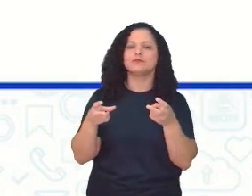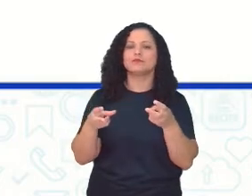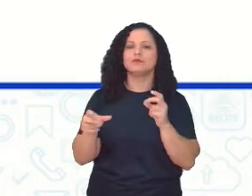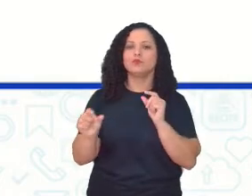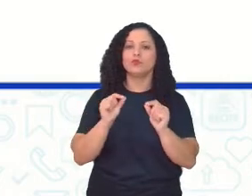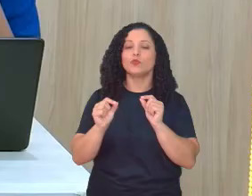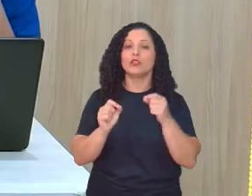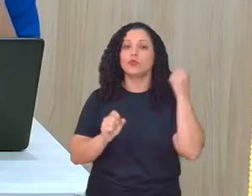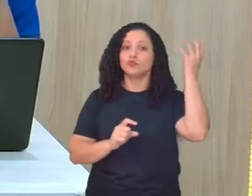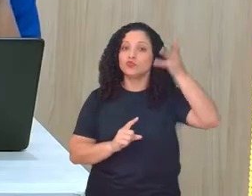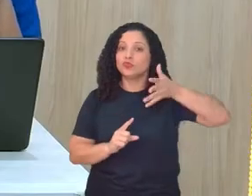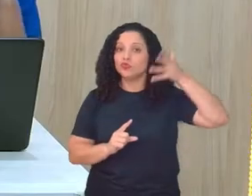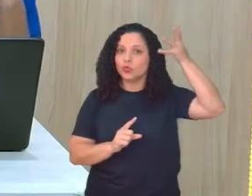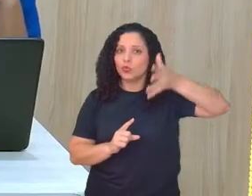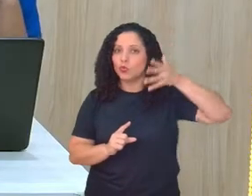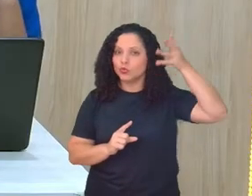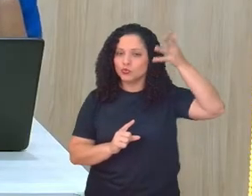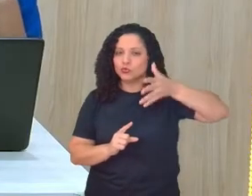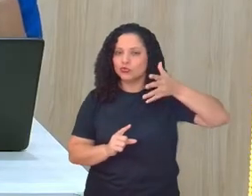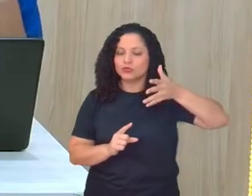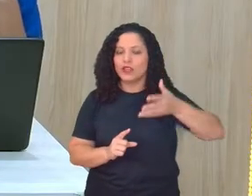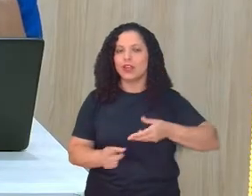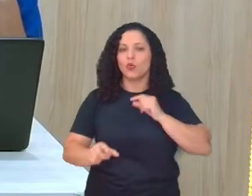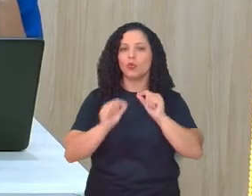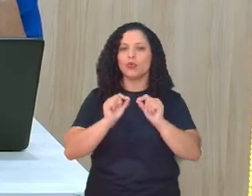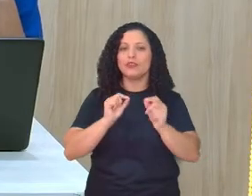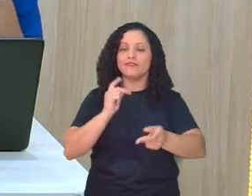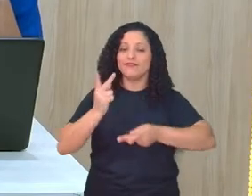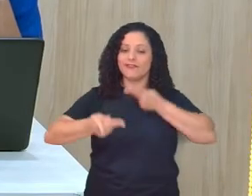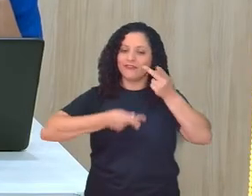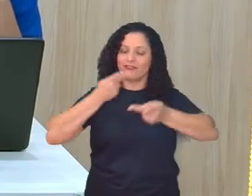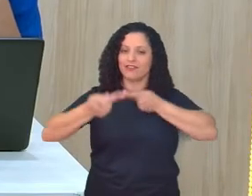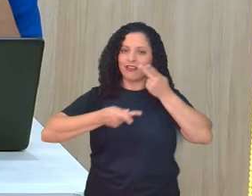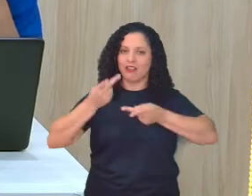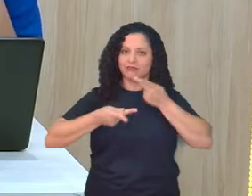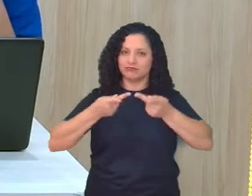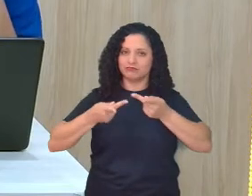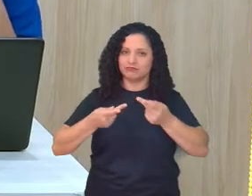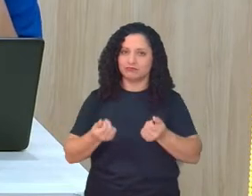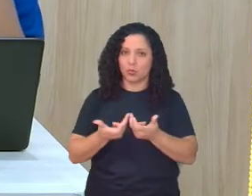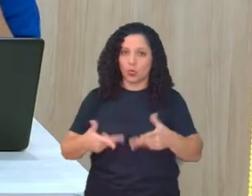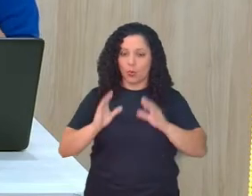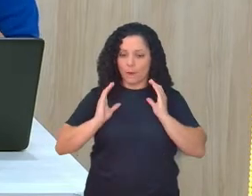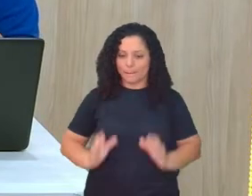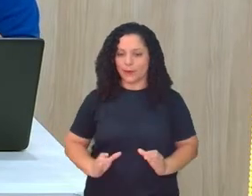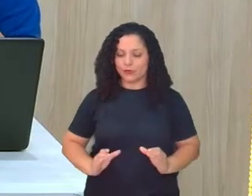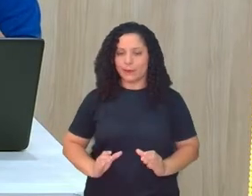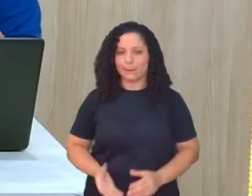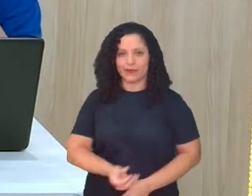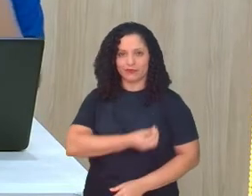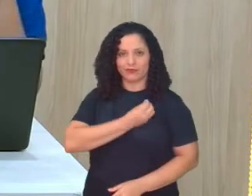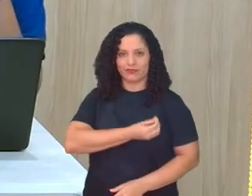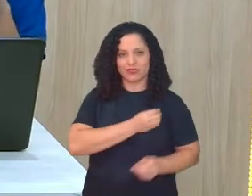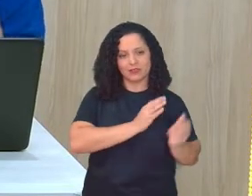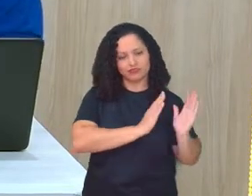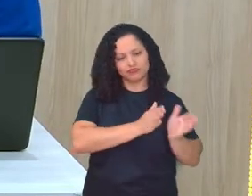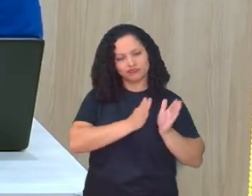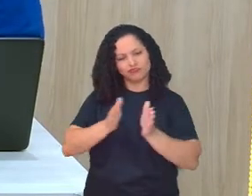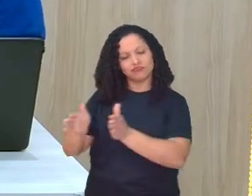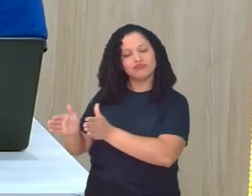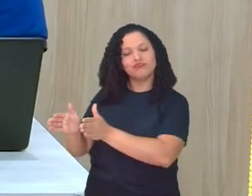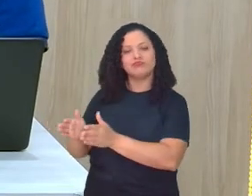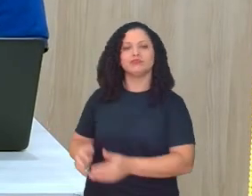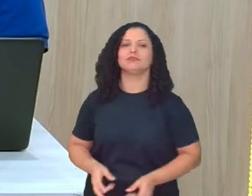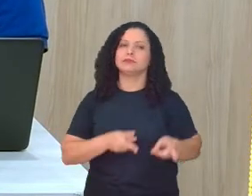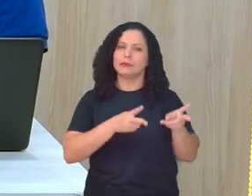discursos, não é, que vão sendo falados, nas atitudes do dia a dia, e aí vocês percebem aí, não é,